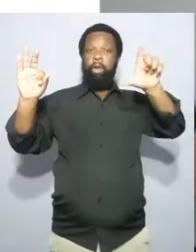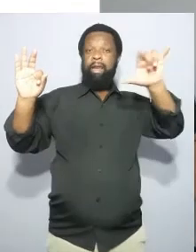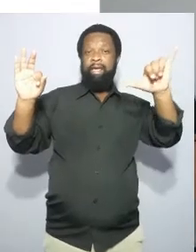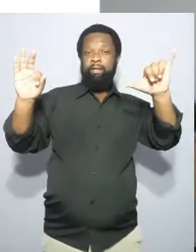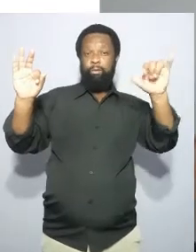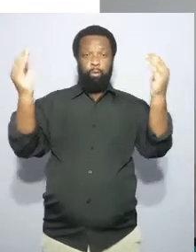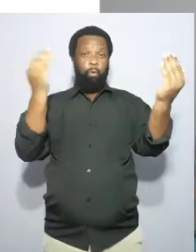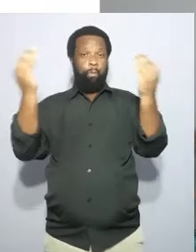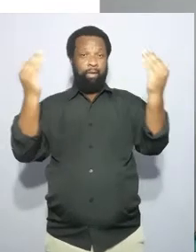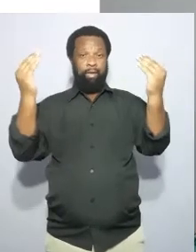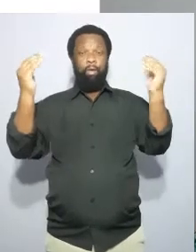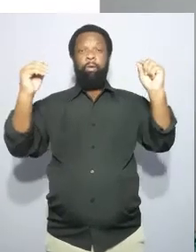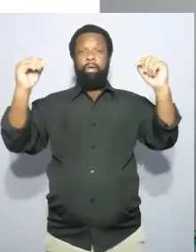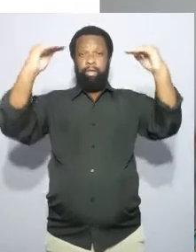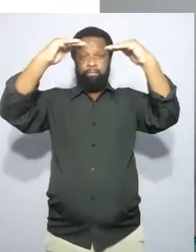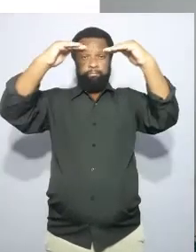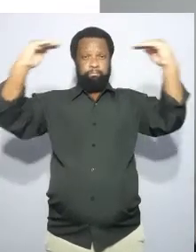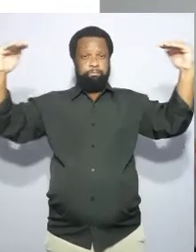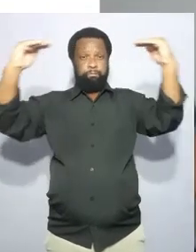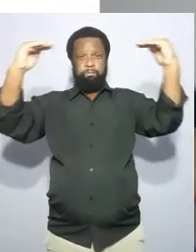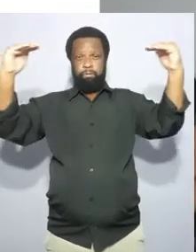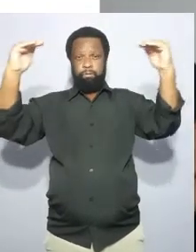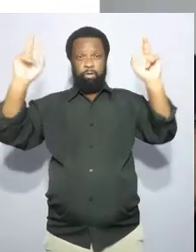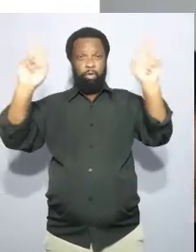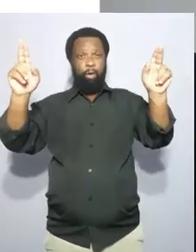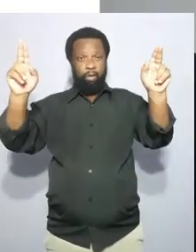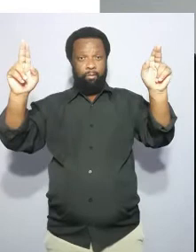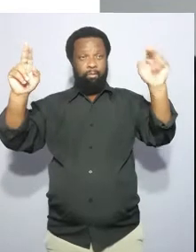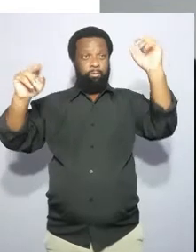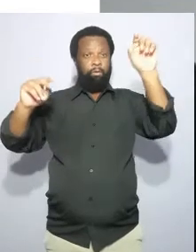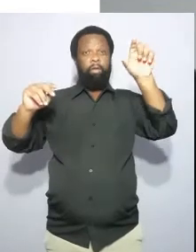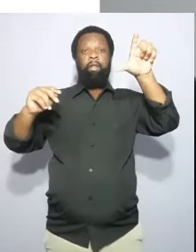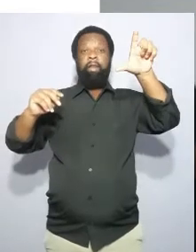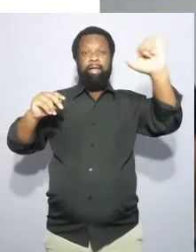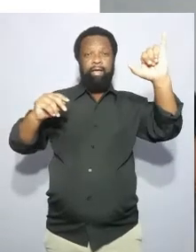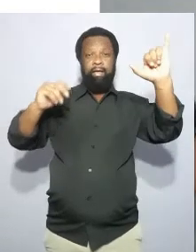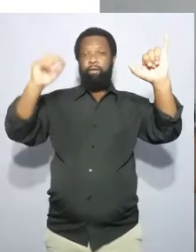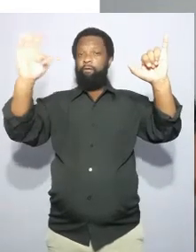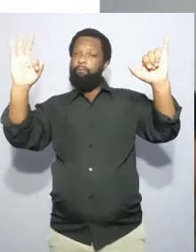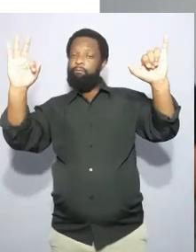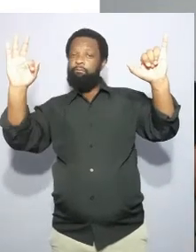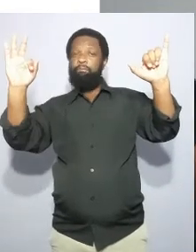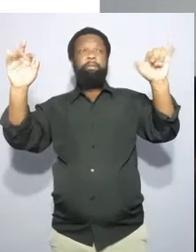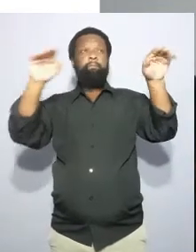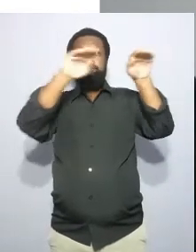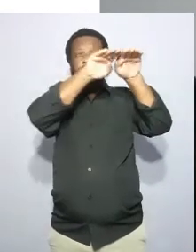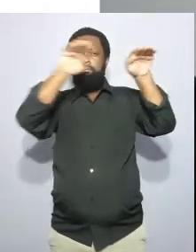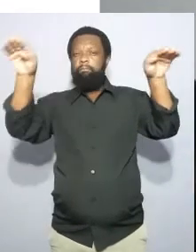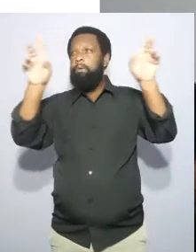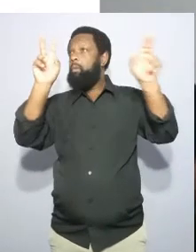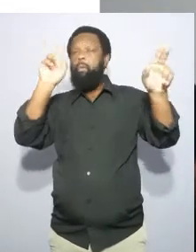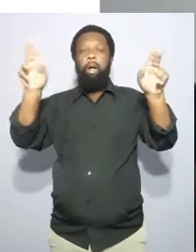que estão no mesmo período, tudo bem? Nós vamos observar o seguinte, que o